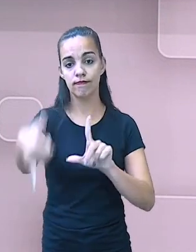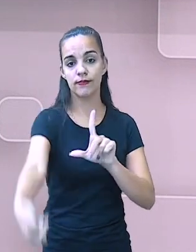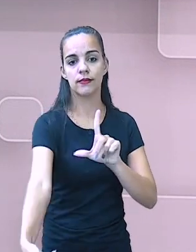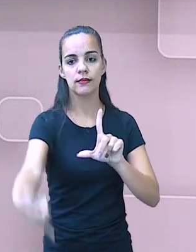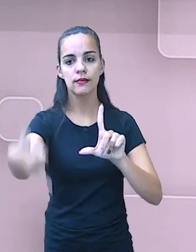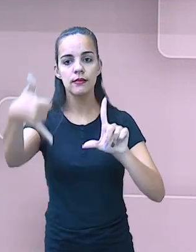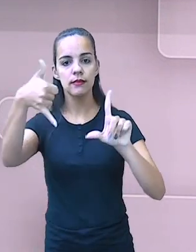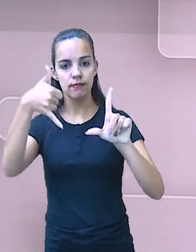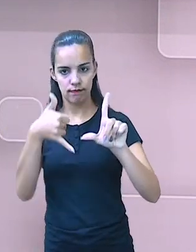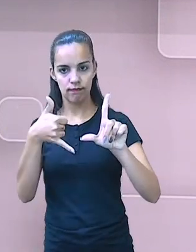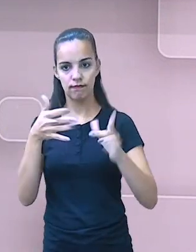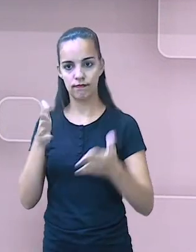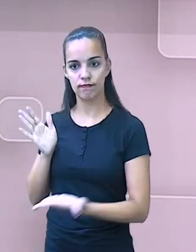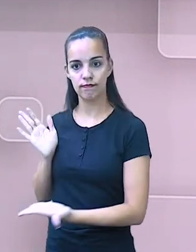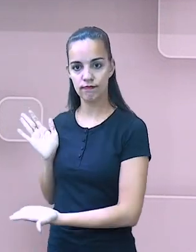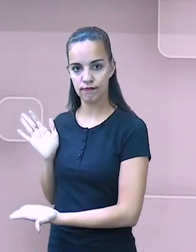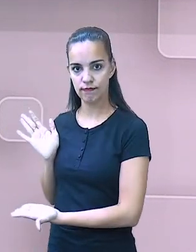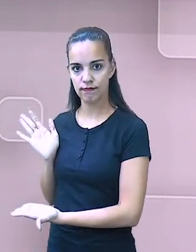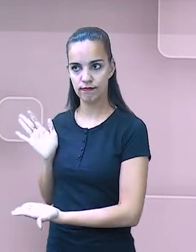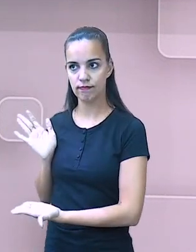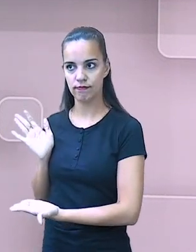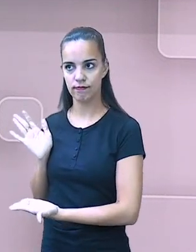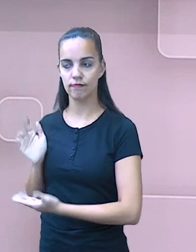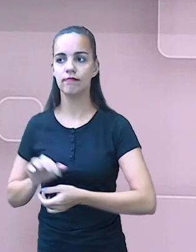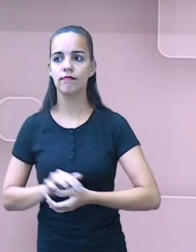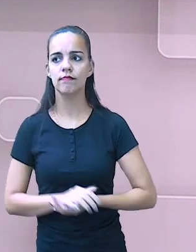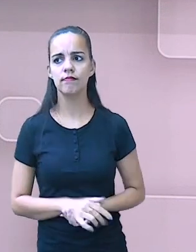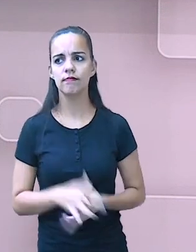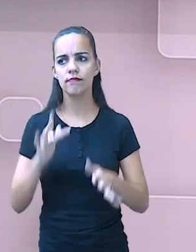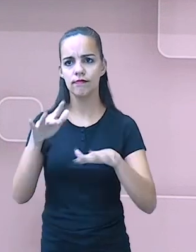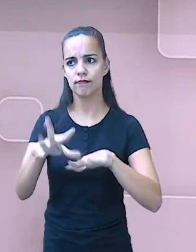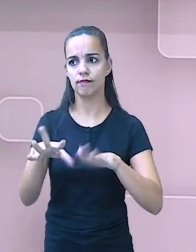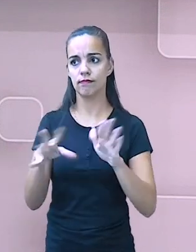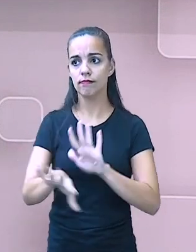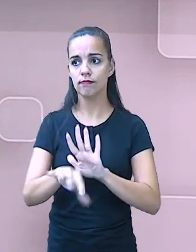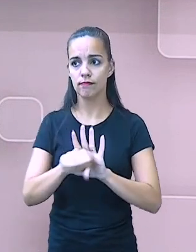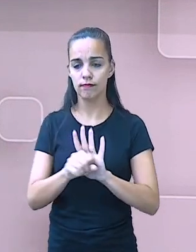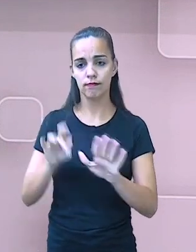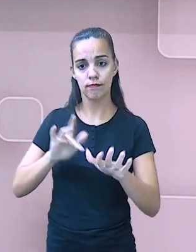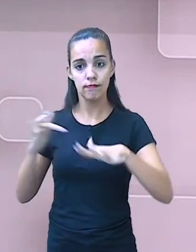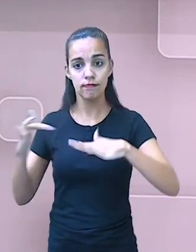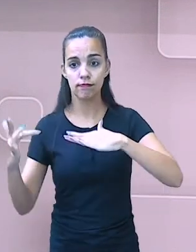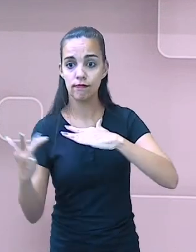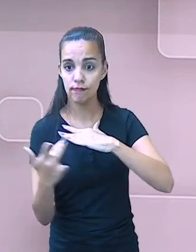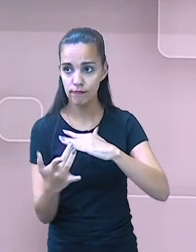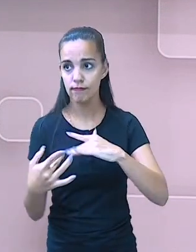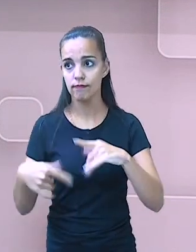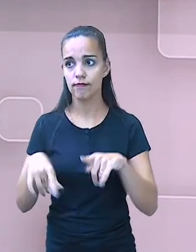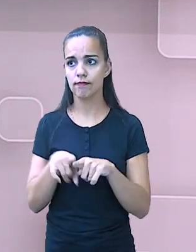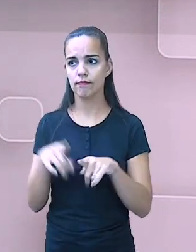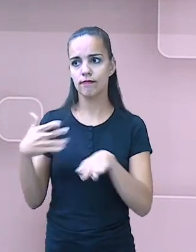seu celular na imagem que aparece no canto da tela. Acesse as nossas redes sociais e